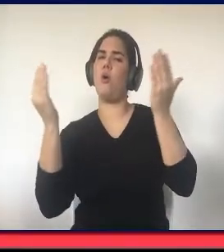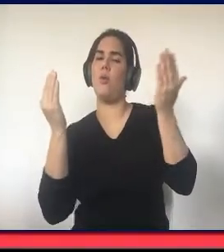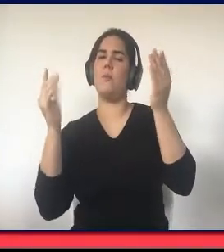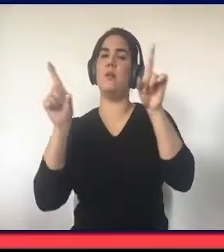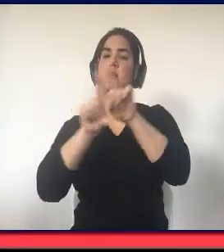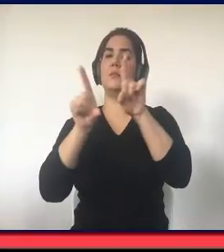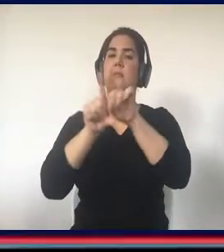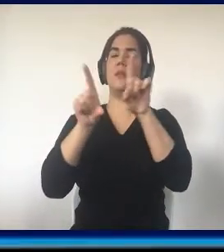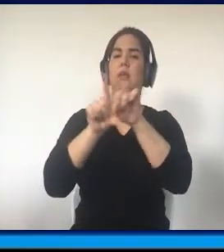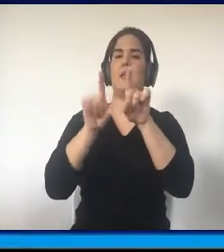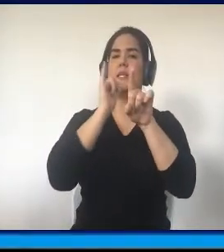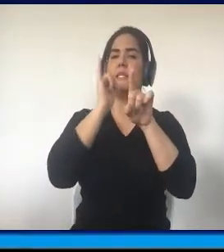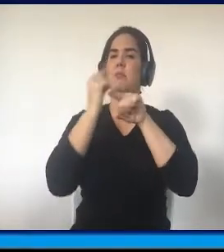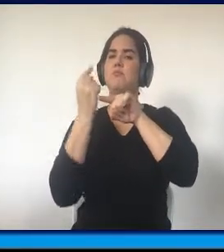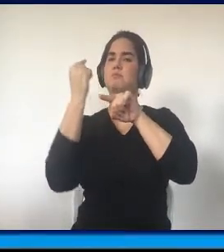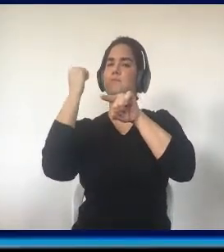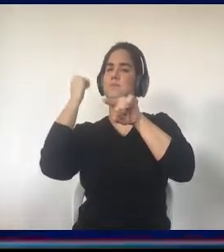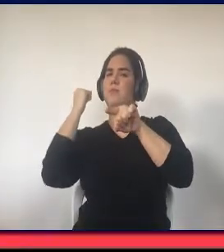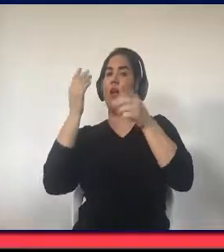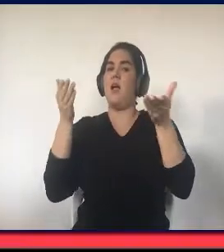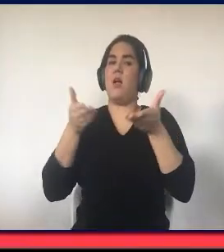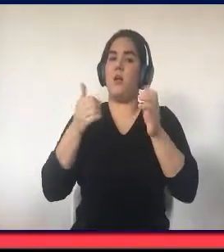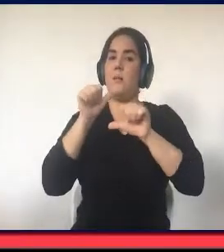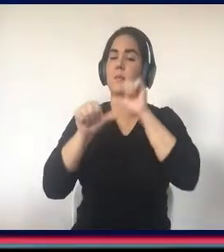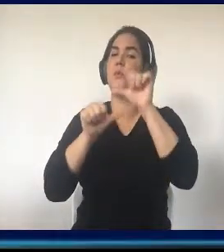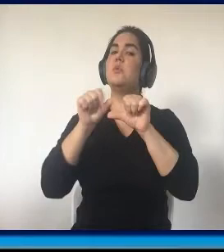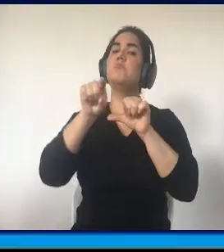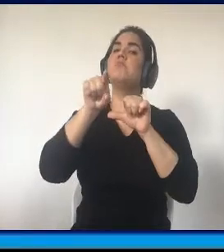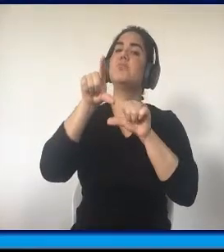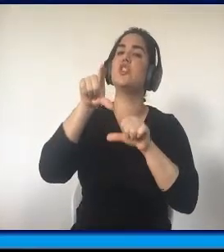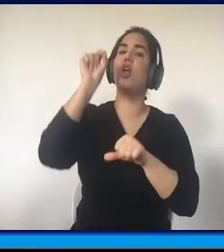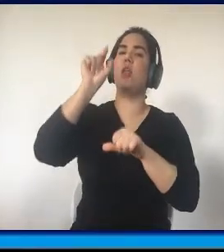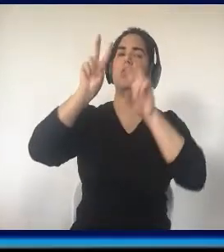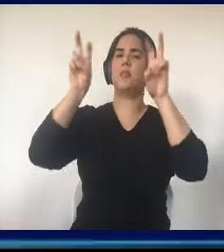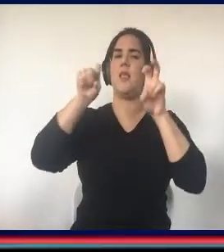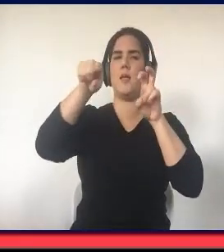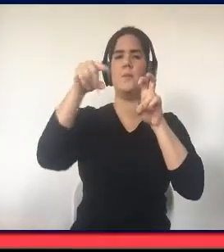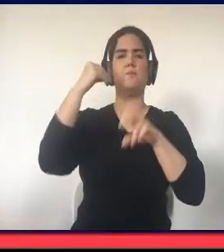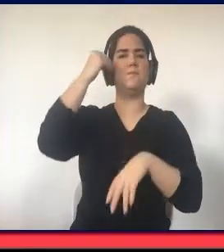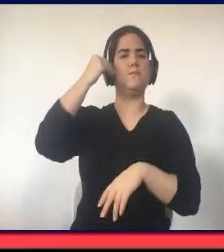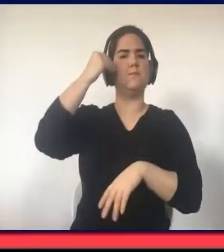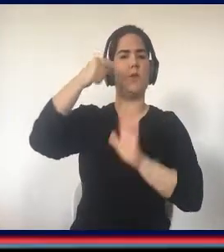trazer lá de trás. Como que você entrou nesse tema aí? Que hoje você é um dos especialistas no Brasil que aborda isso, né?